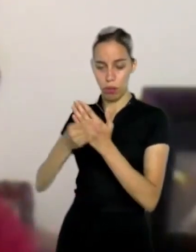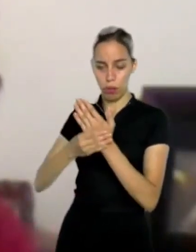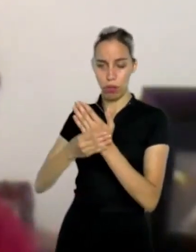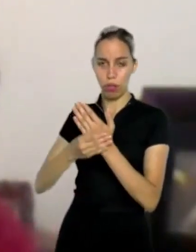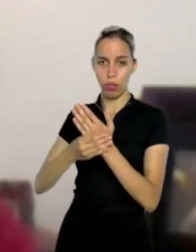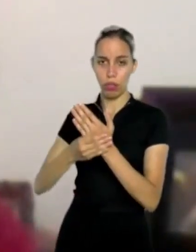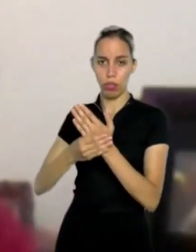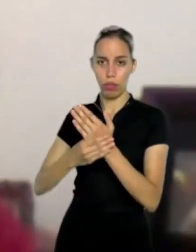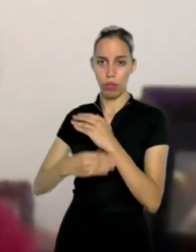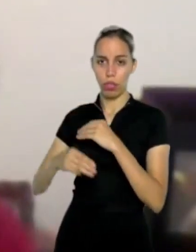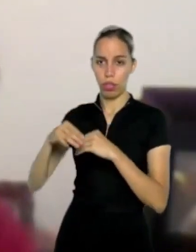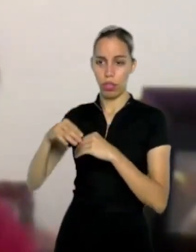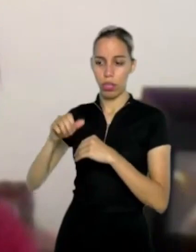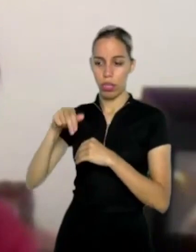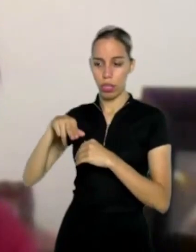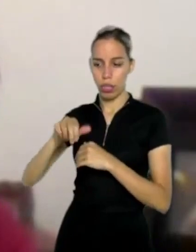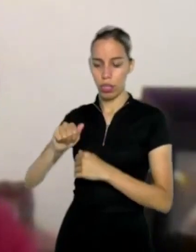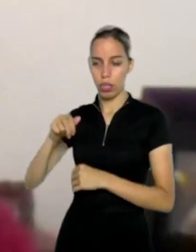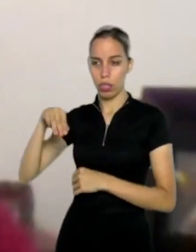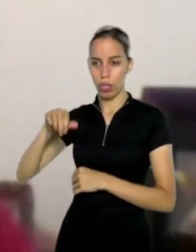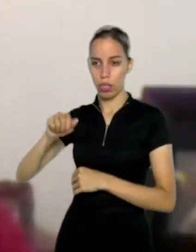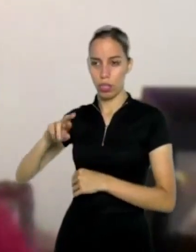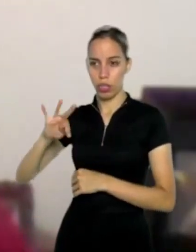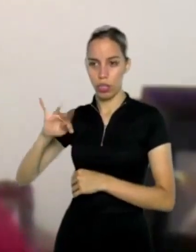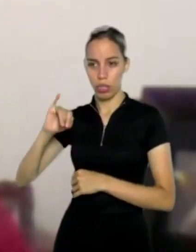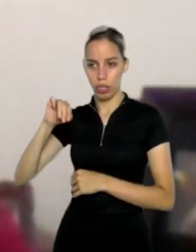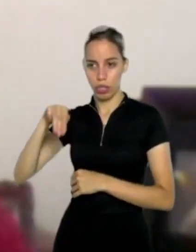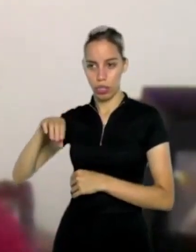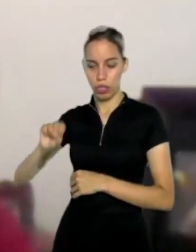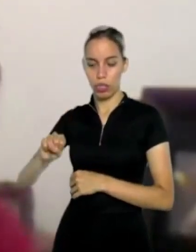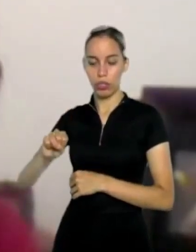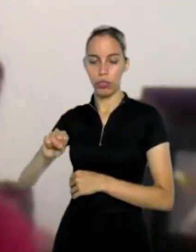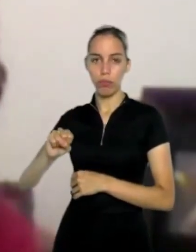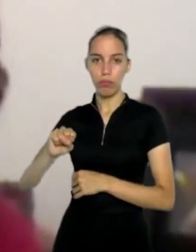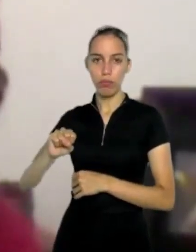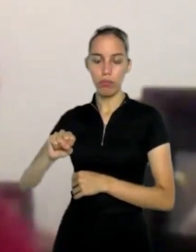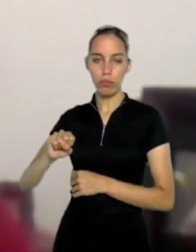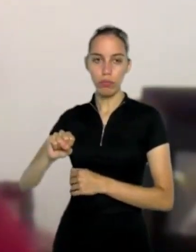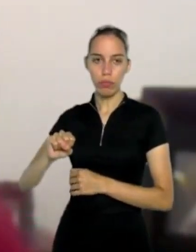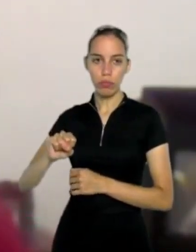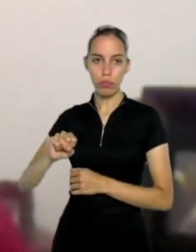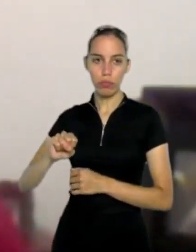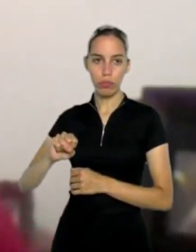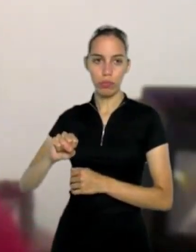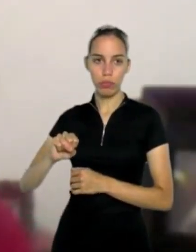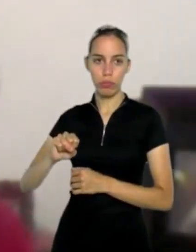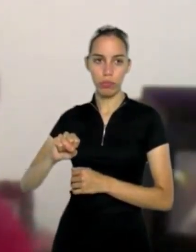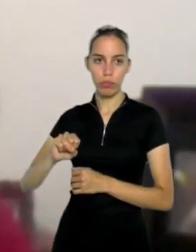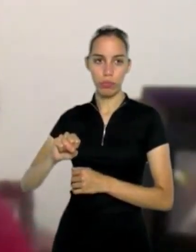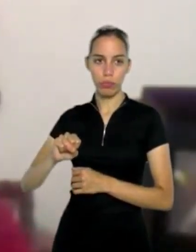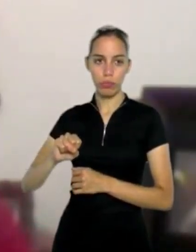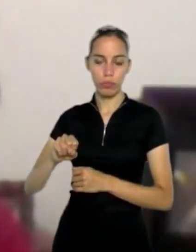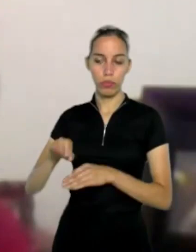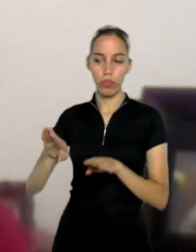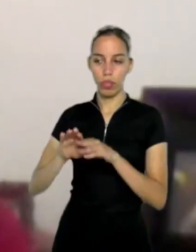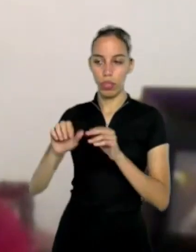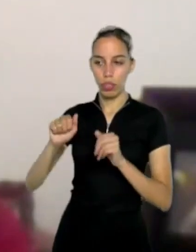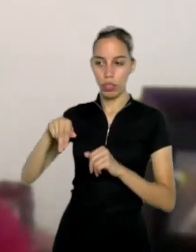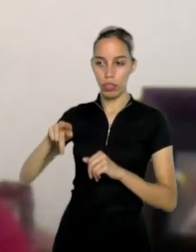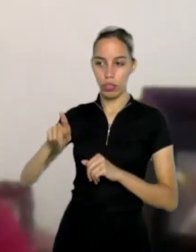da Ana Martins Marques, do livro Risque uma Palavra, Da Angélica Freitas. e da Angélica